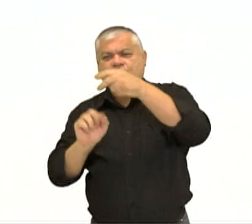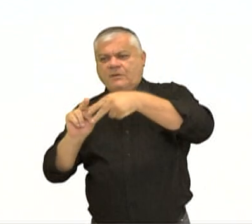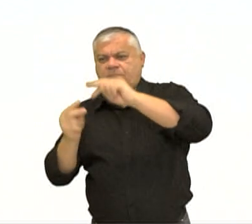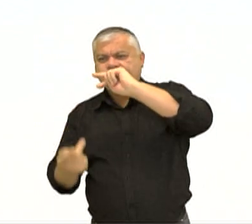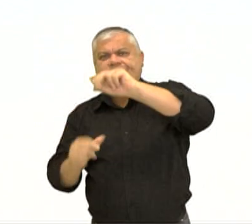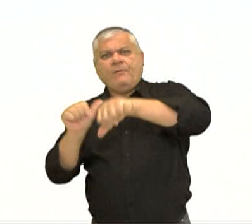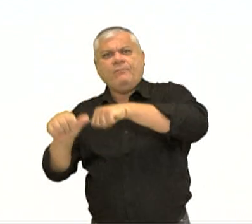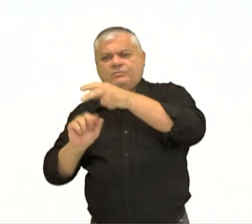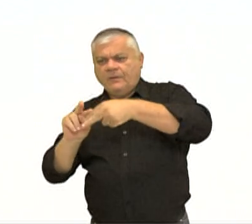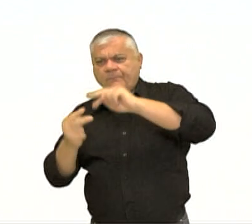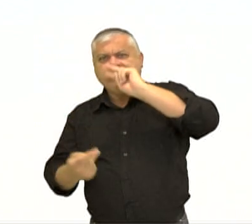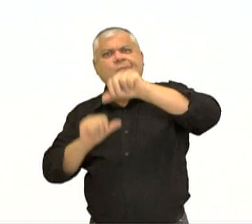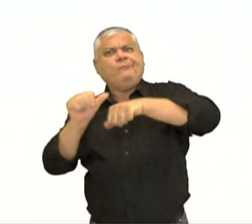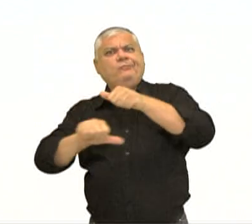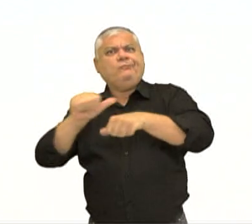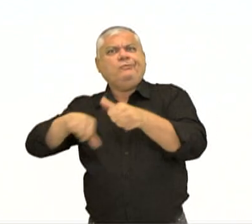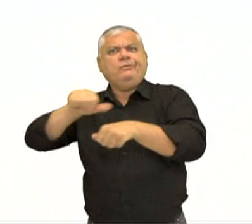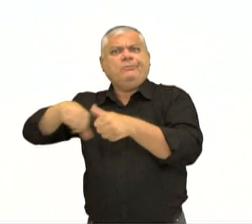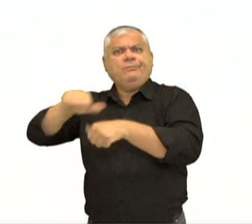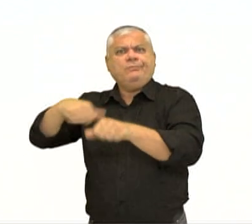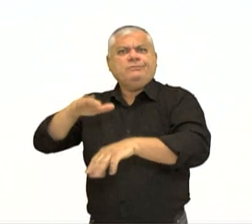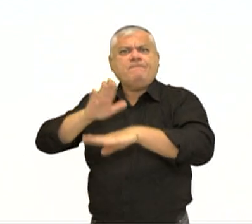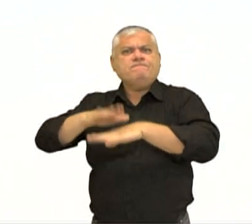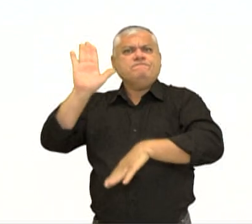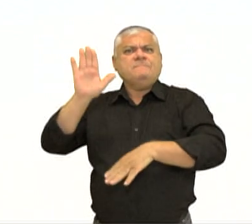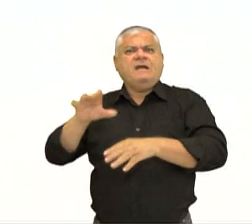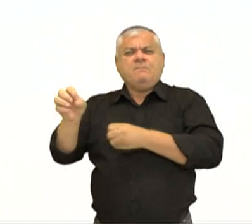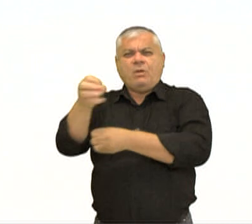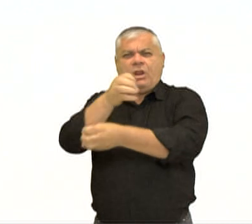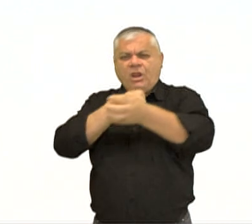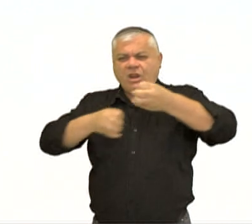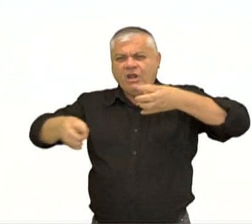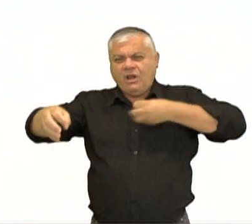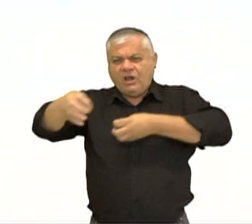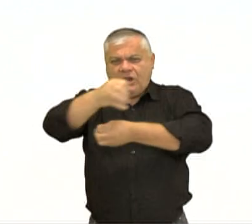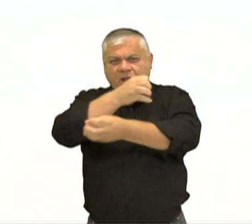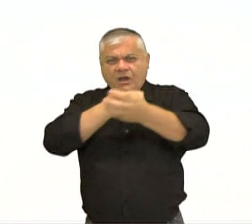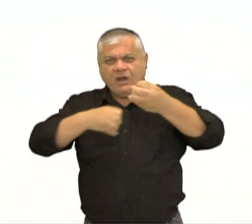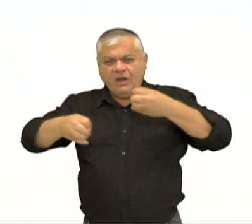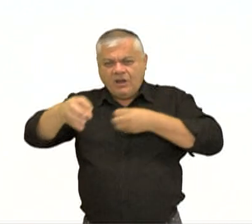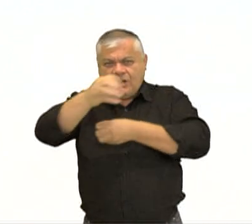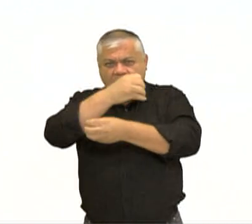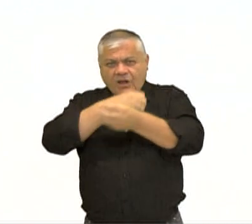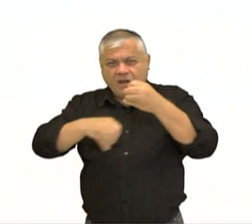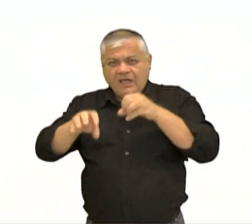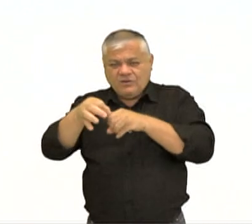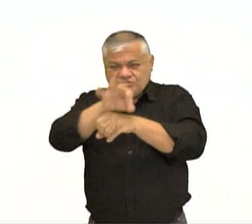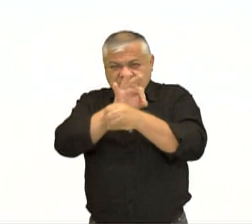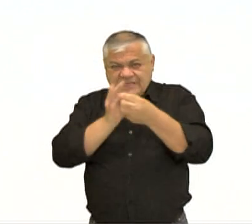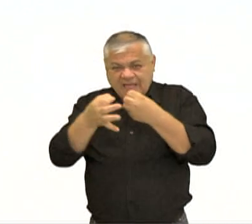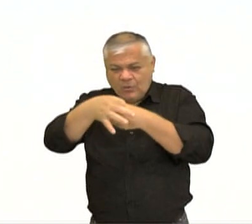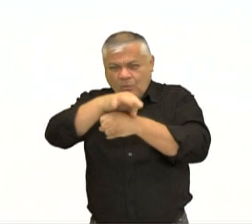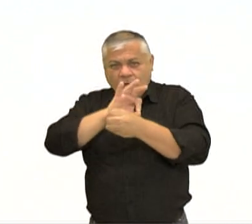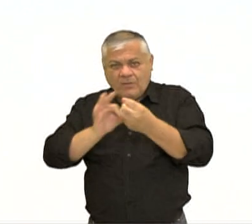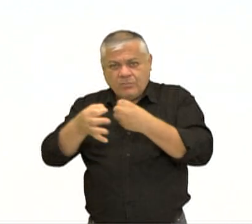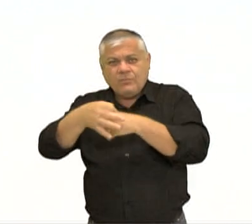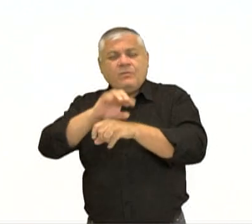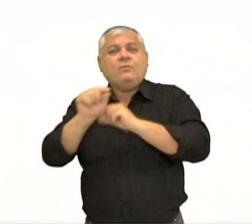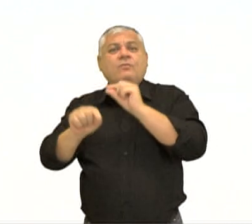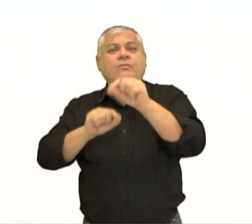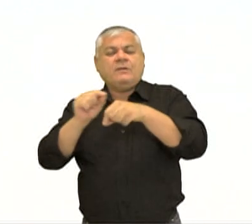naturalmente acontecem, mas que quanto mais o vírus se replica dentro de células hospedeiras, ou